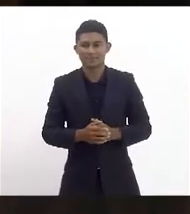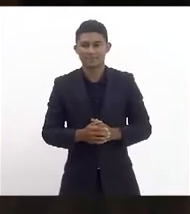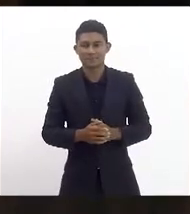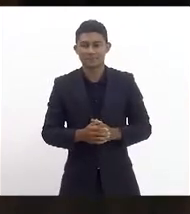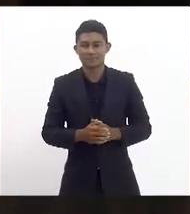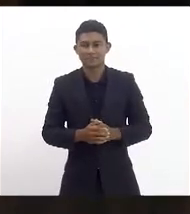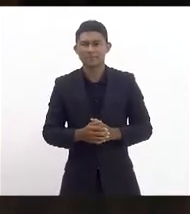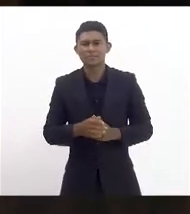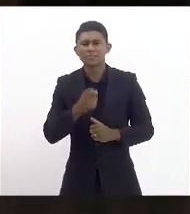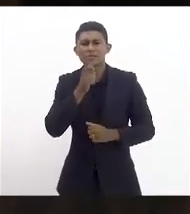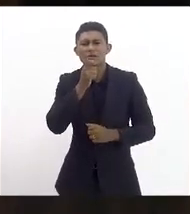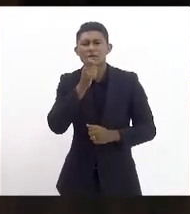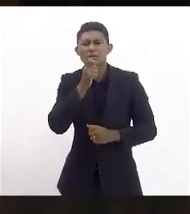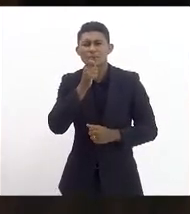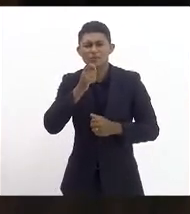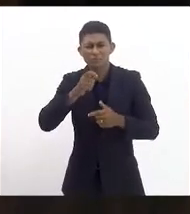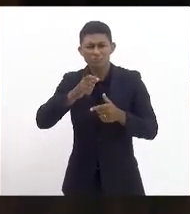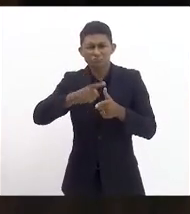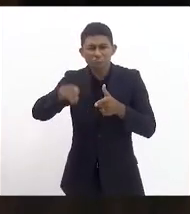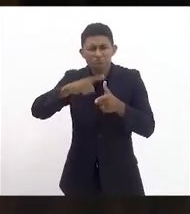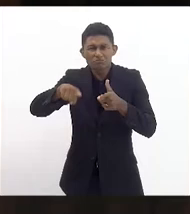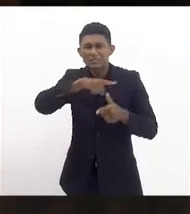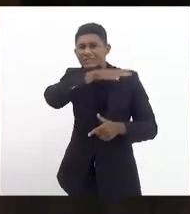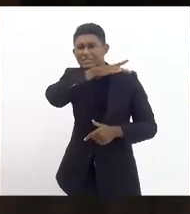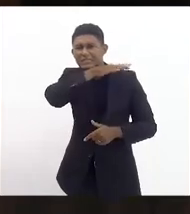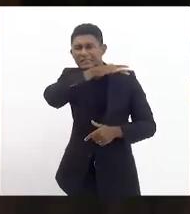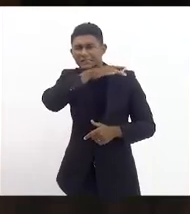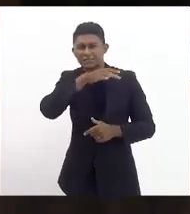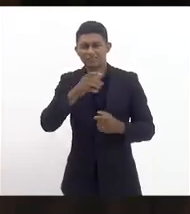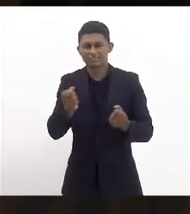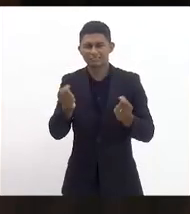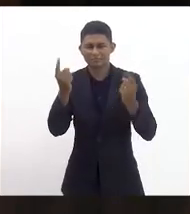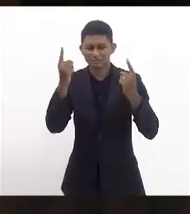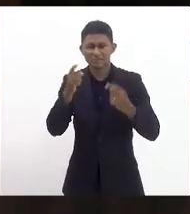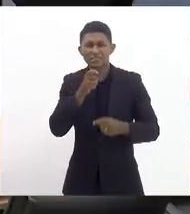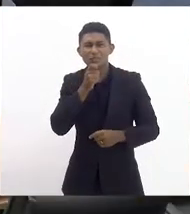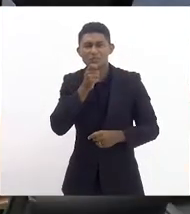o som não está bom, é isso? Está rouco?